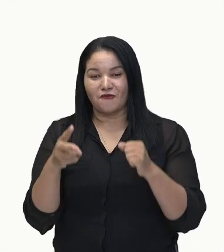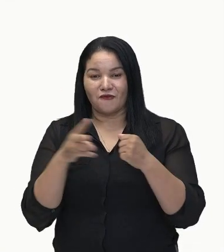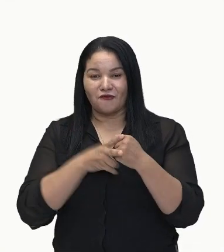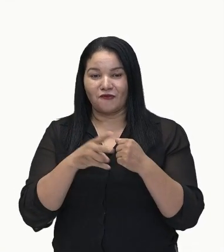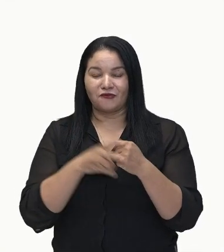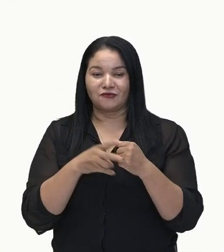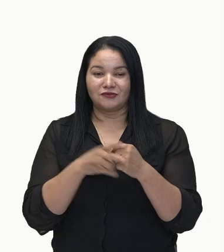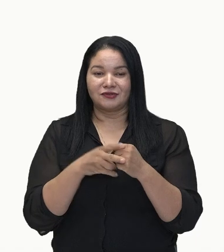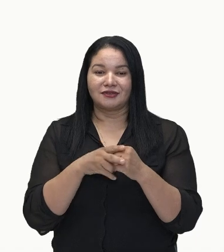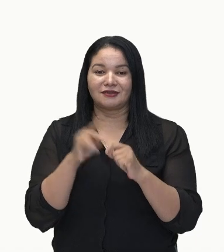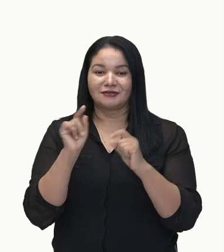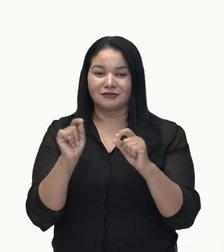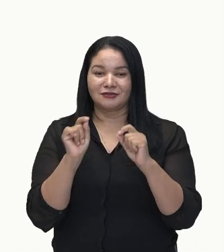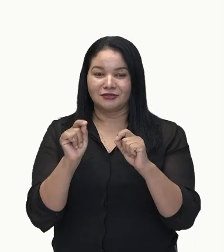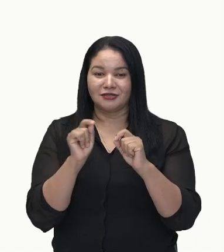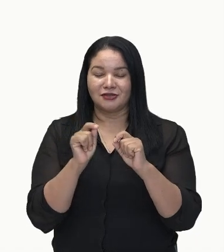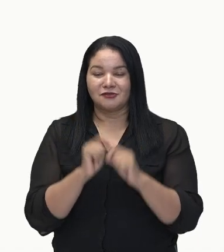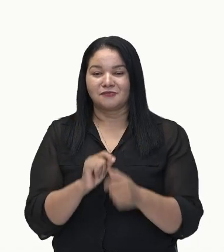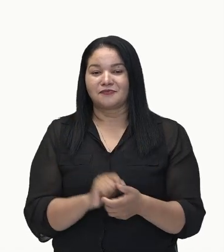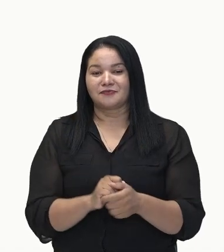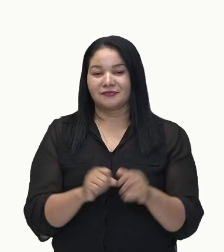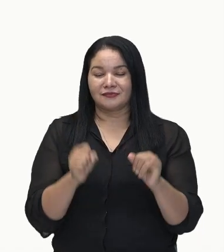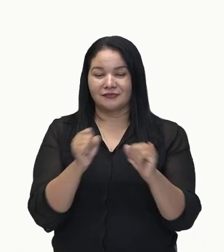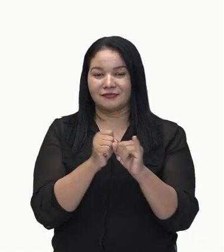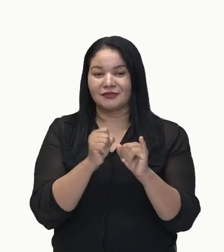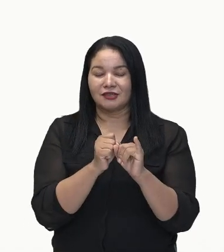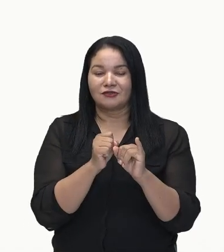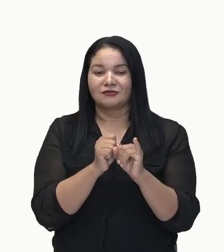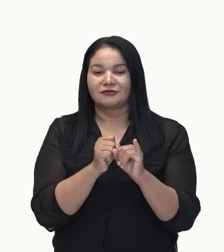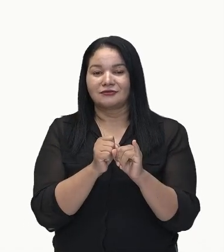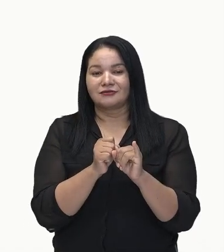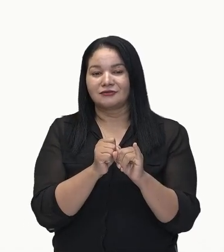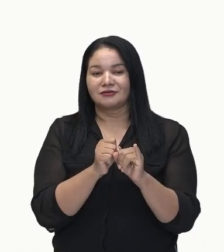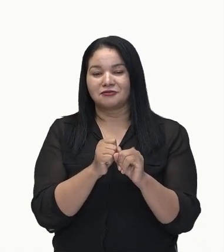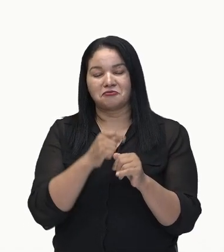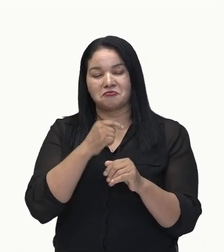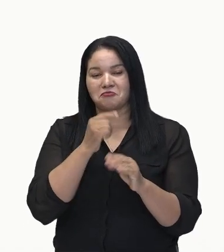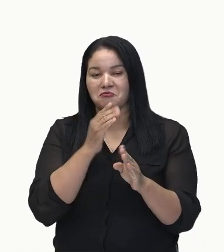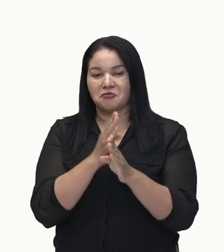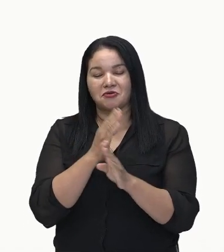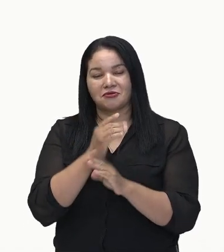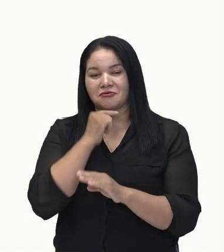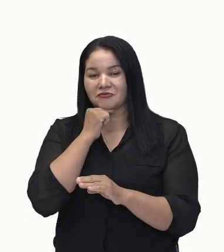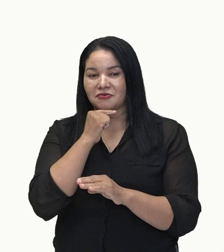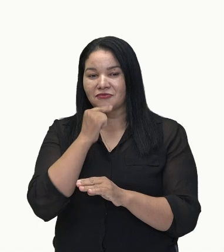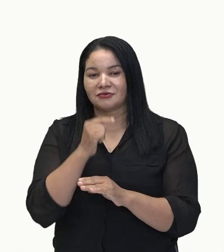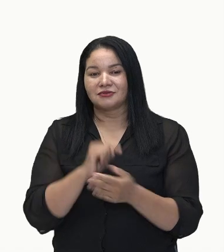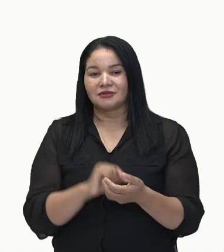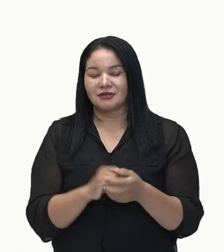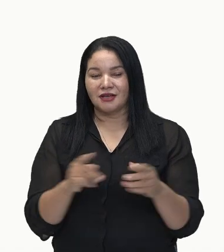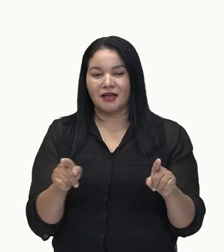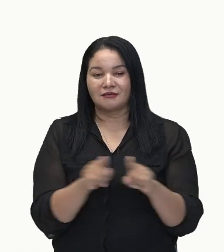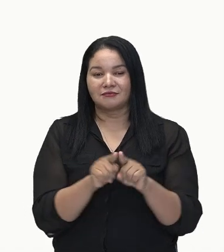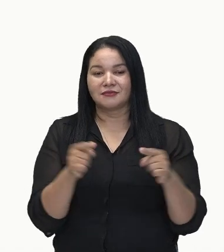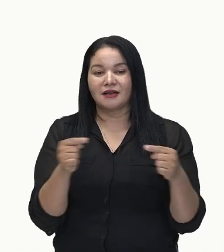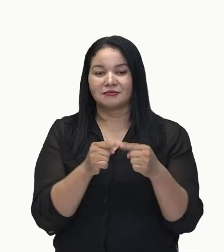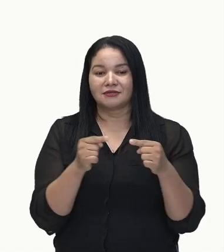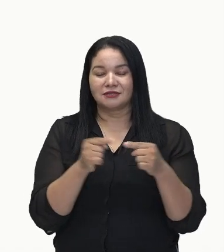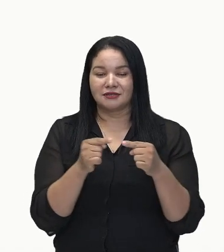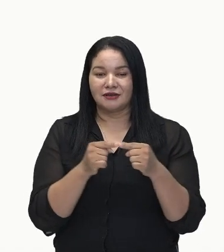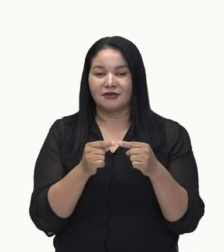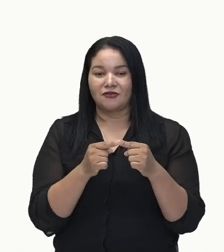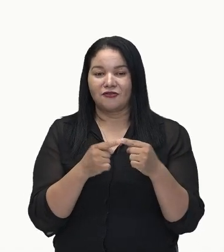aqueles que não possuem sujeito. Surgem em orações sem sujeito, que já sabemos ali, ó, é sujeito